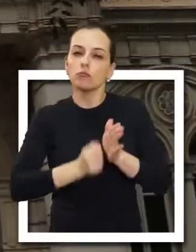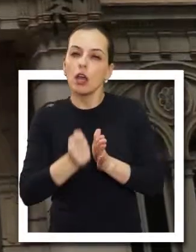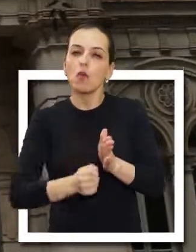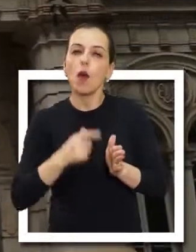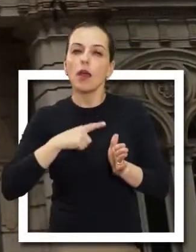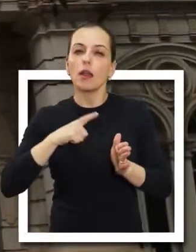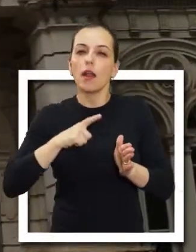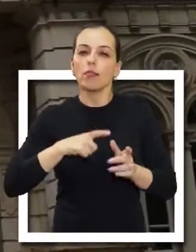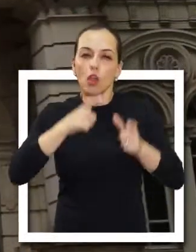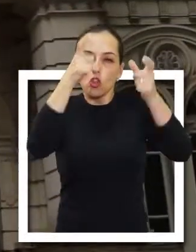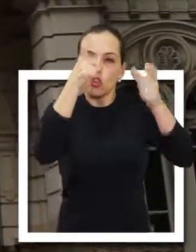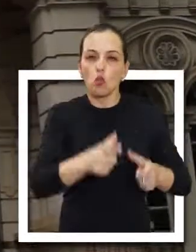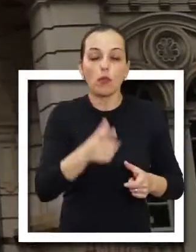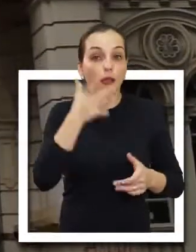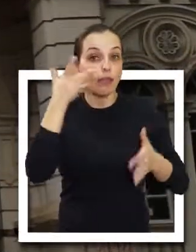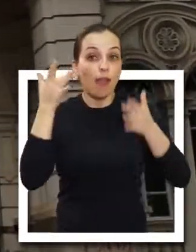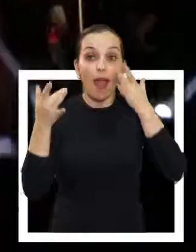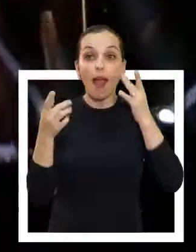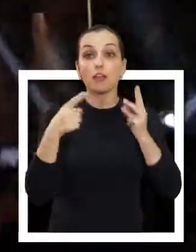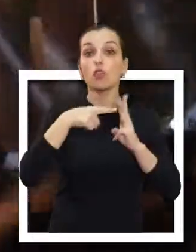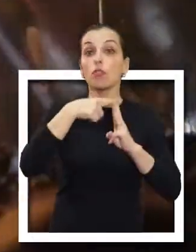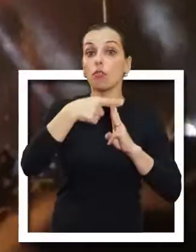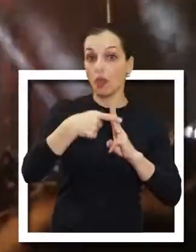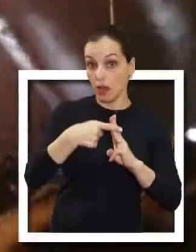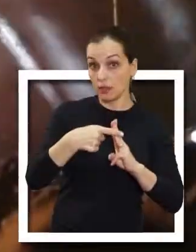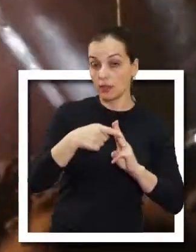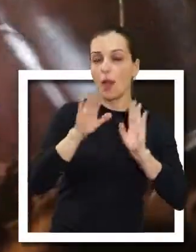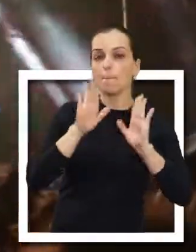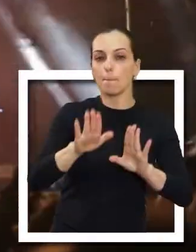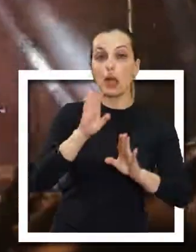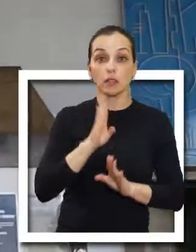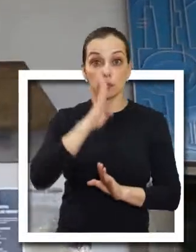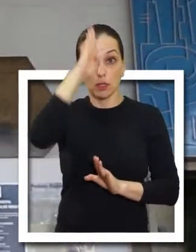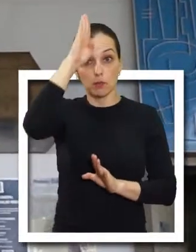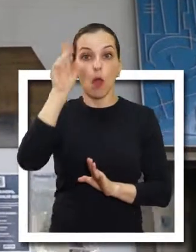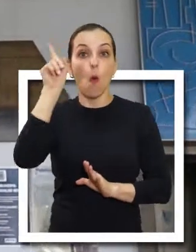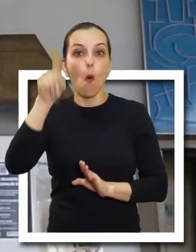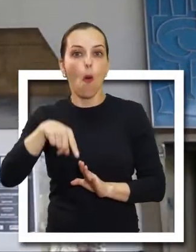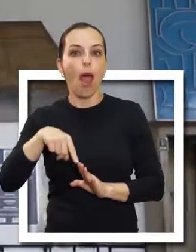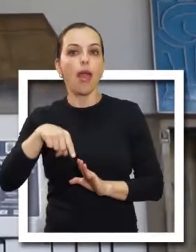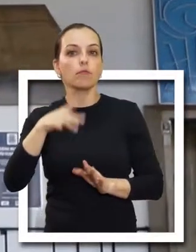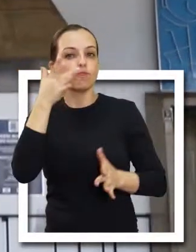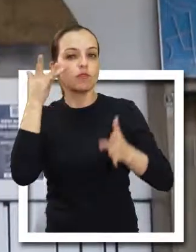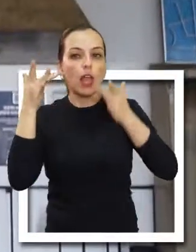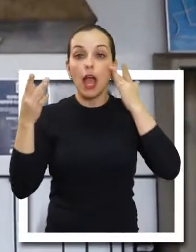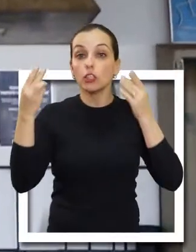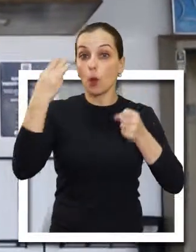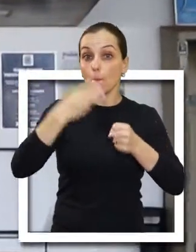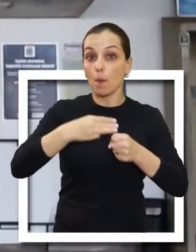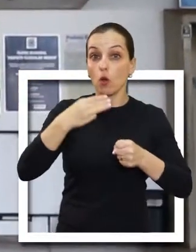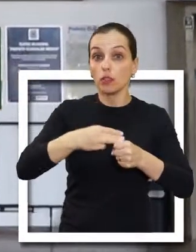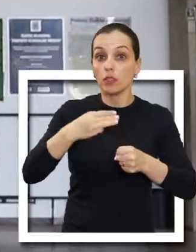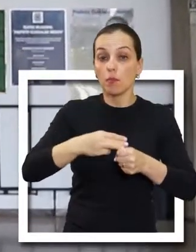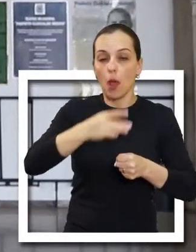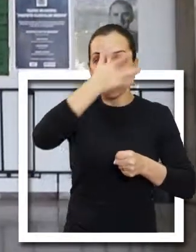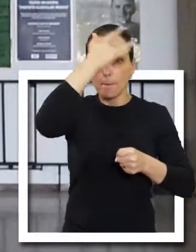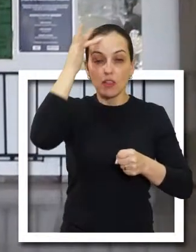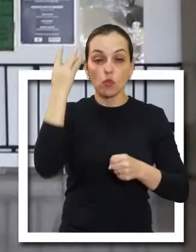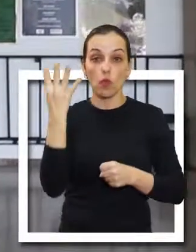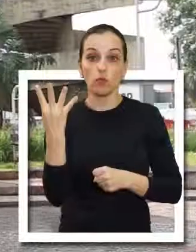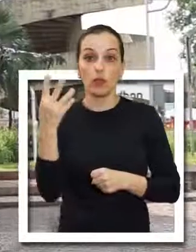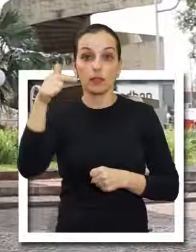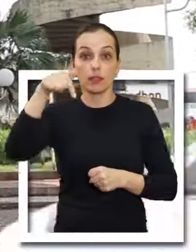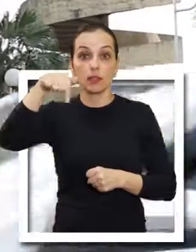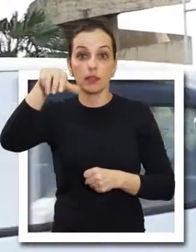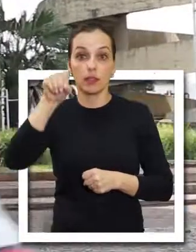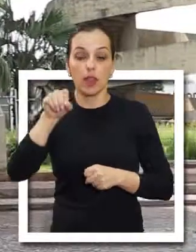do início do século XX. Parada obrigatória nos três teatros, entre eles o Municipal, um dos mais modernos do